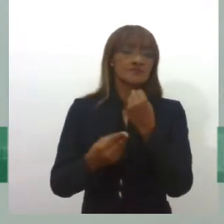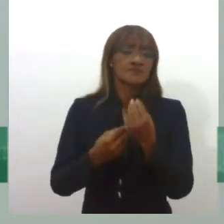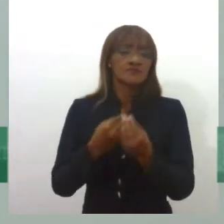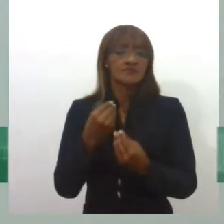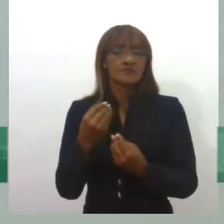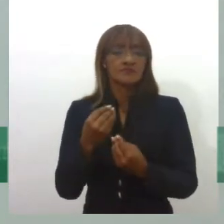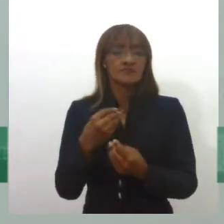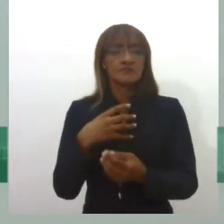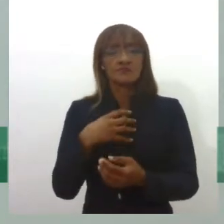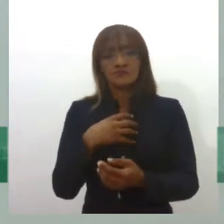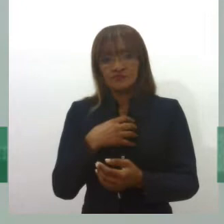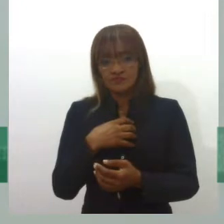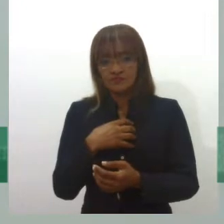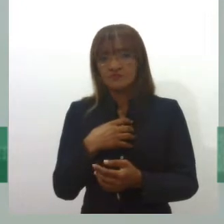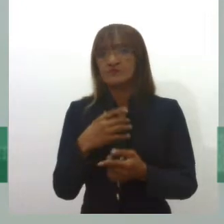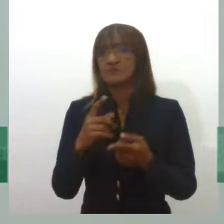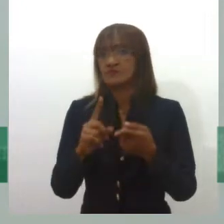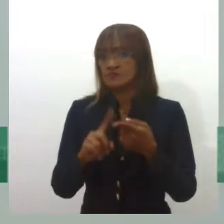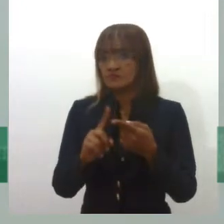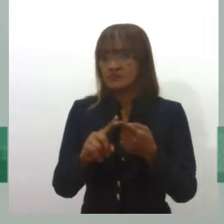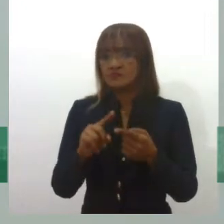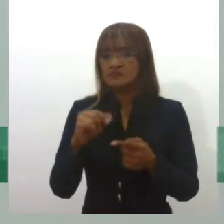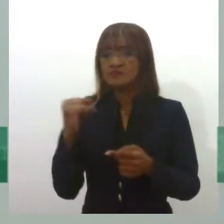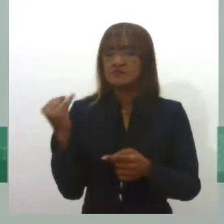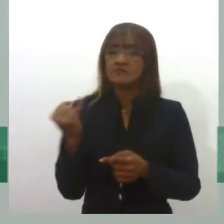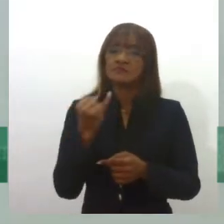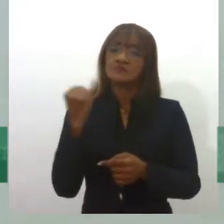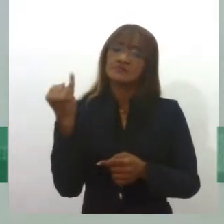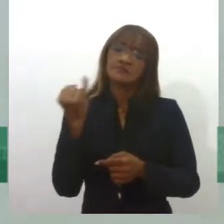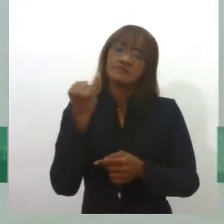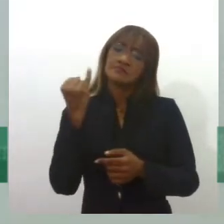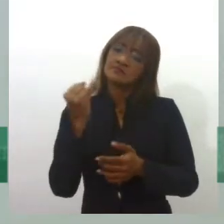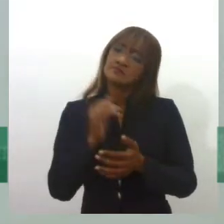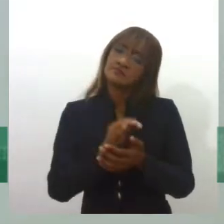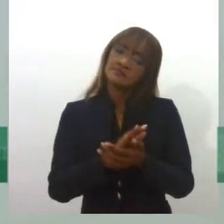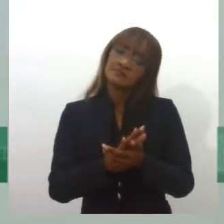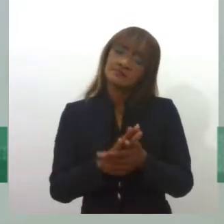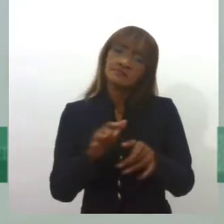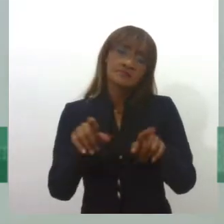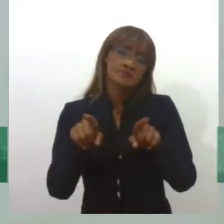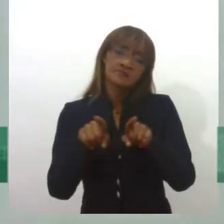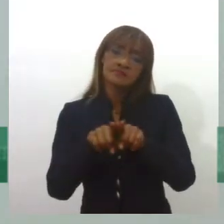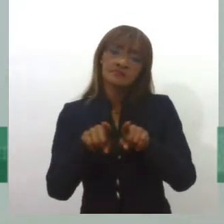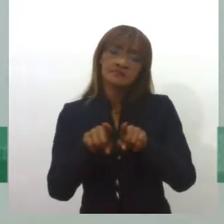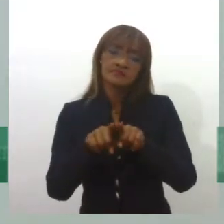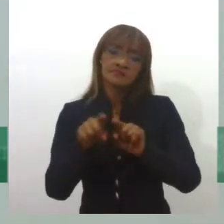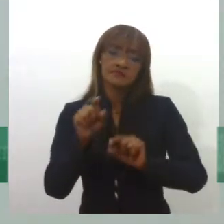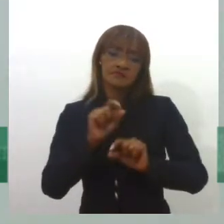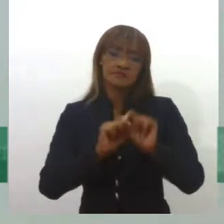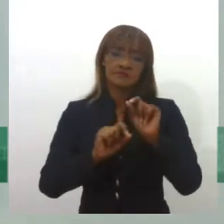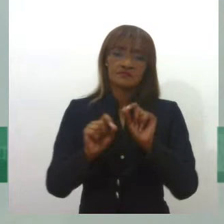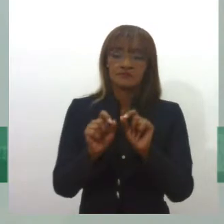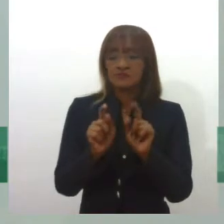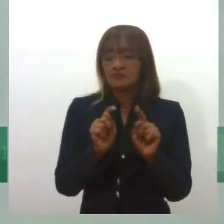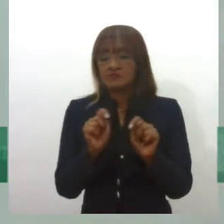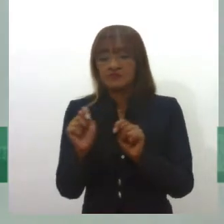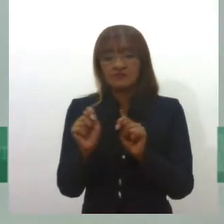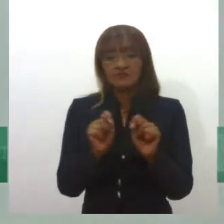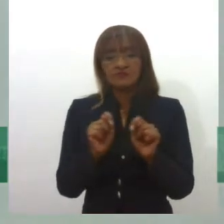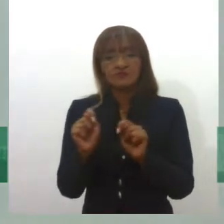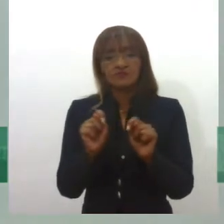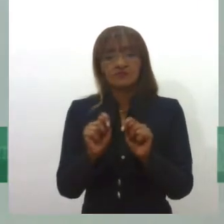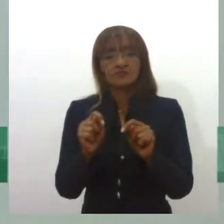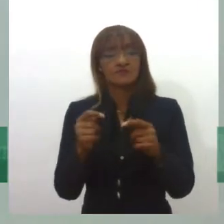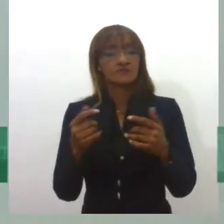dizer, interessar-se pela gestão pública, também nesse sentido do controle dos gastos